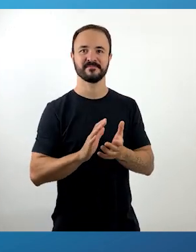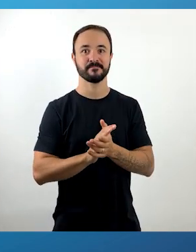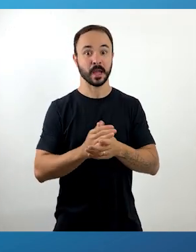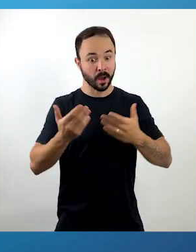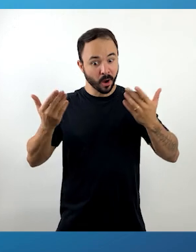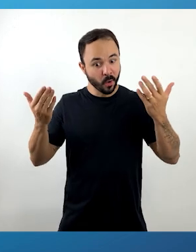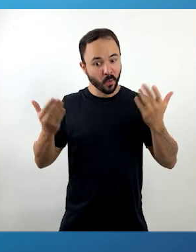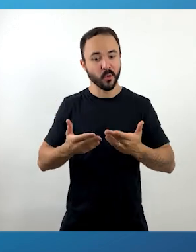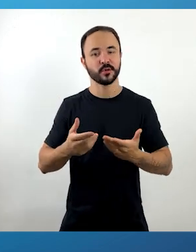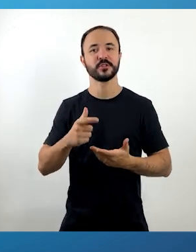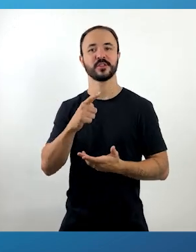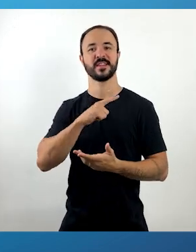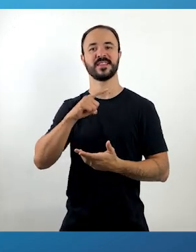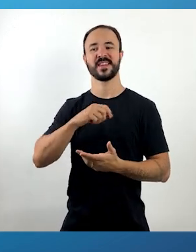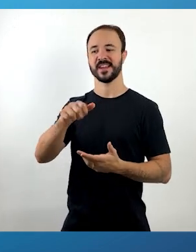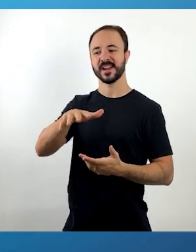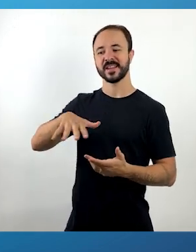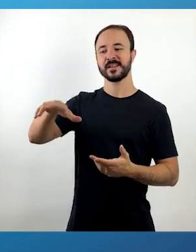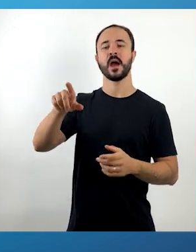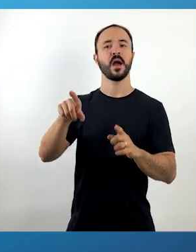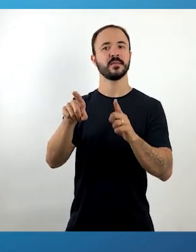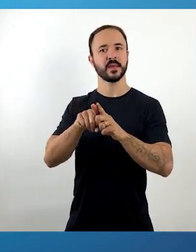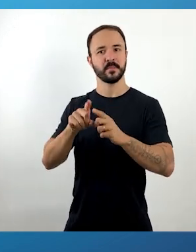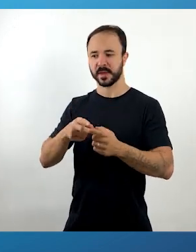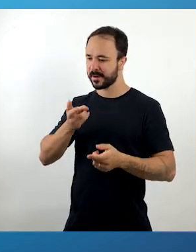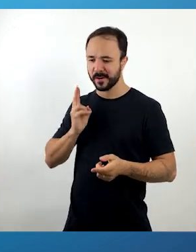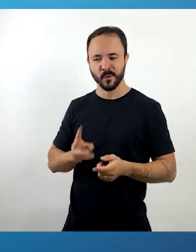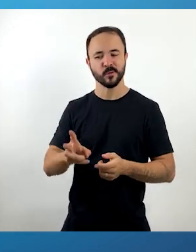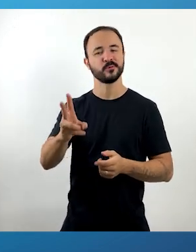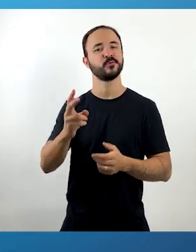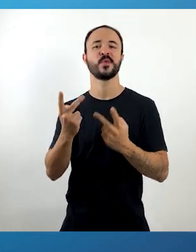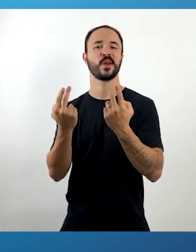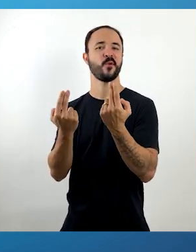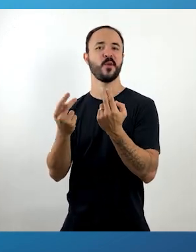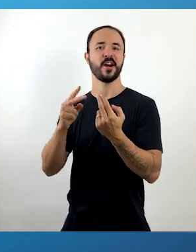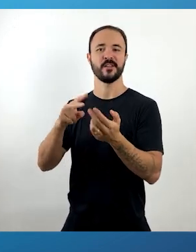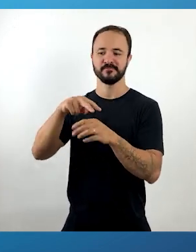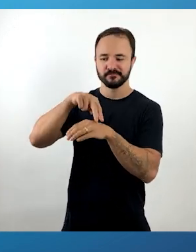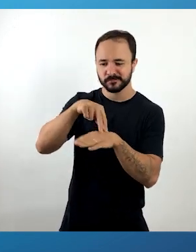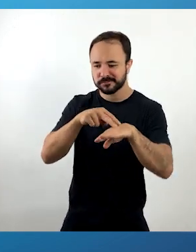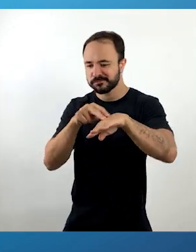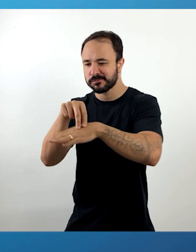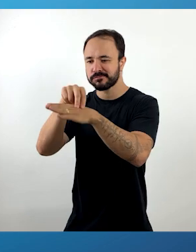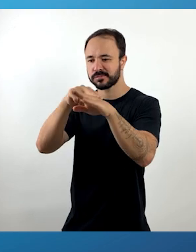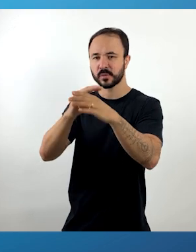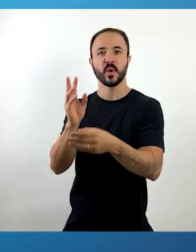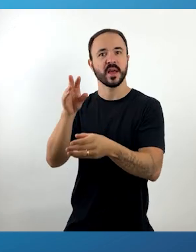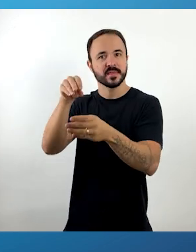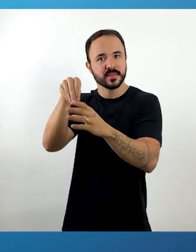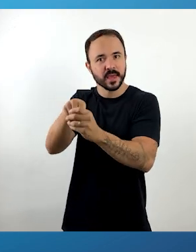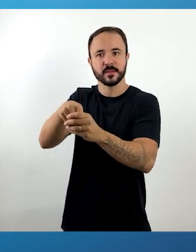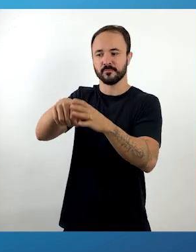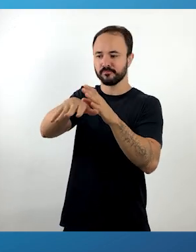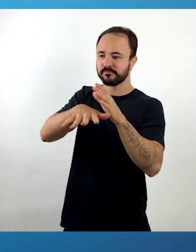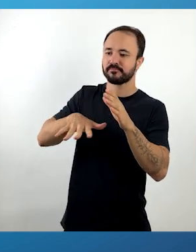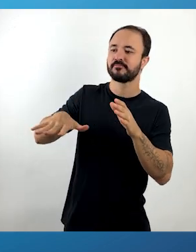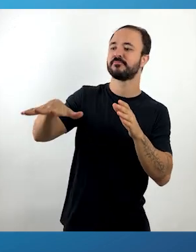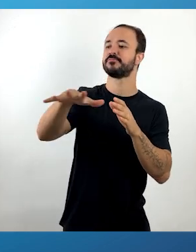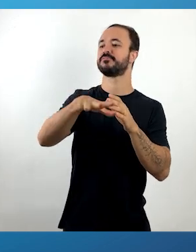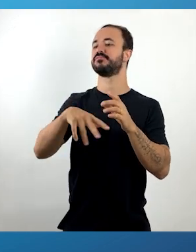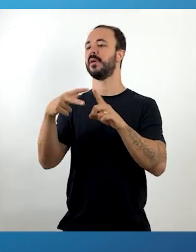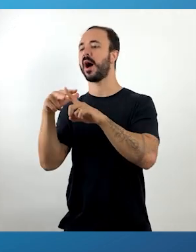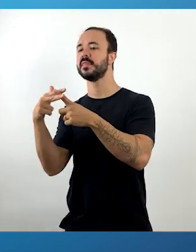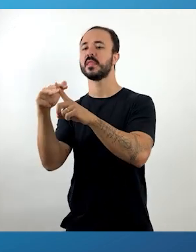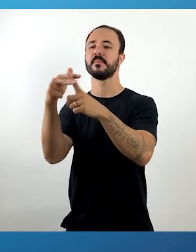modalidade dentro do skate né que é o skate park que é onde eles realizam as manobras dentro de um circuito